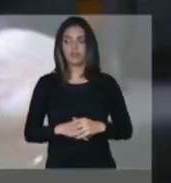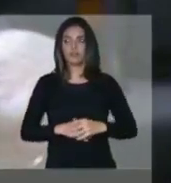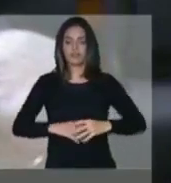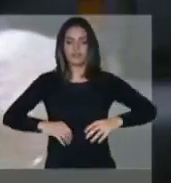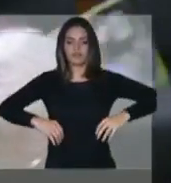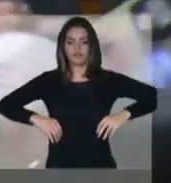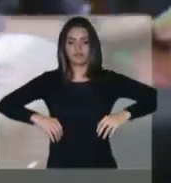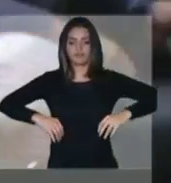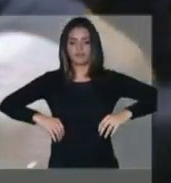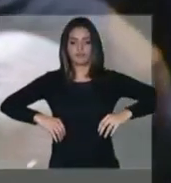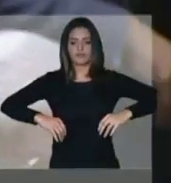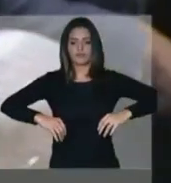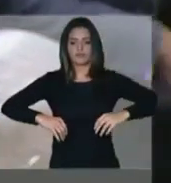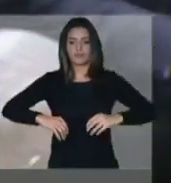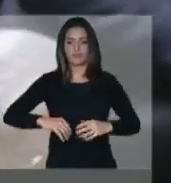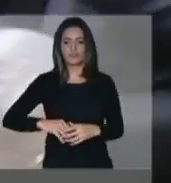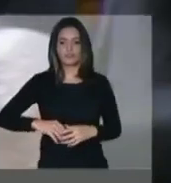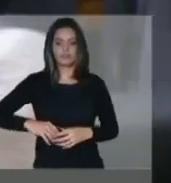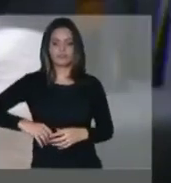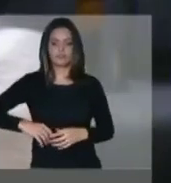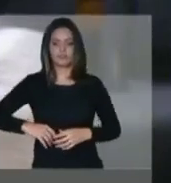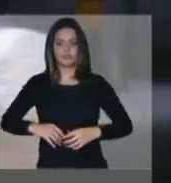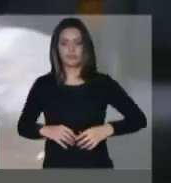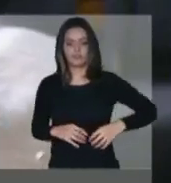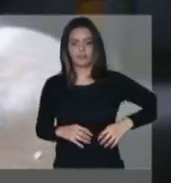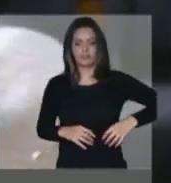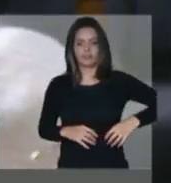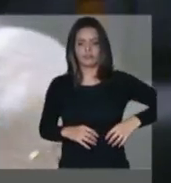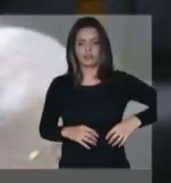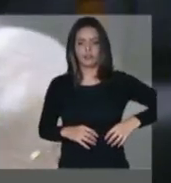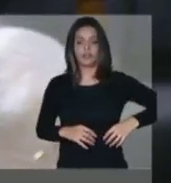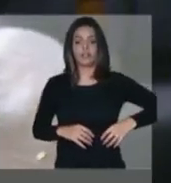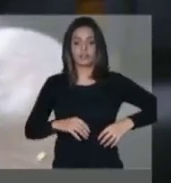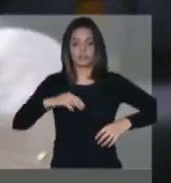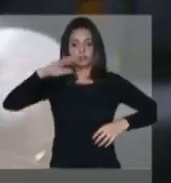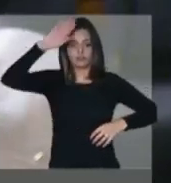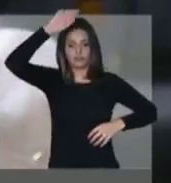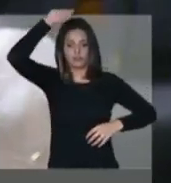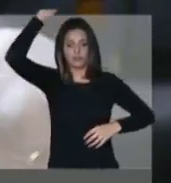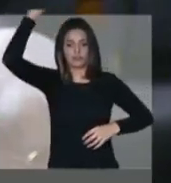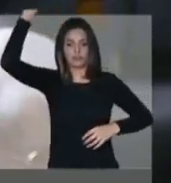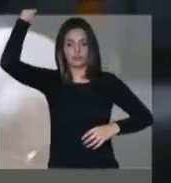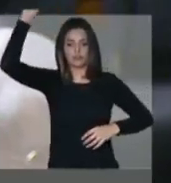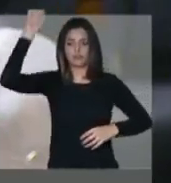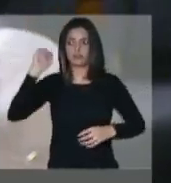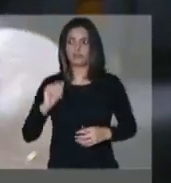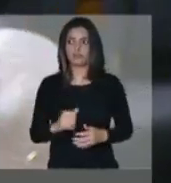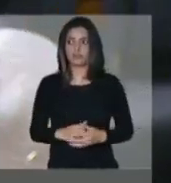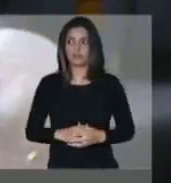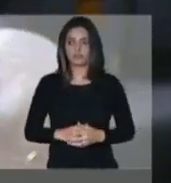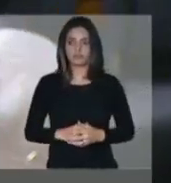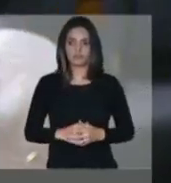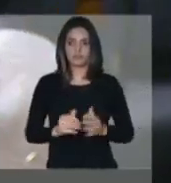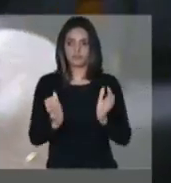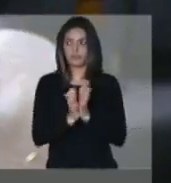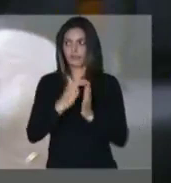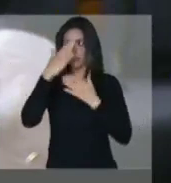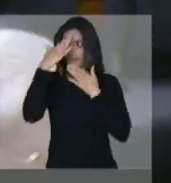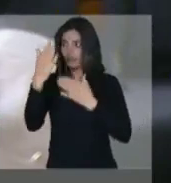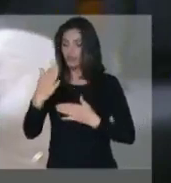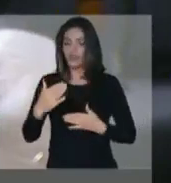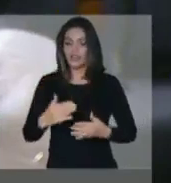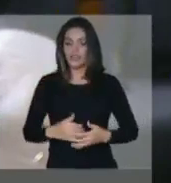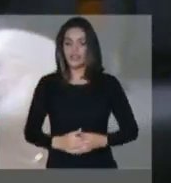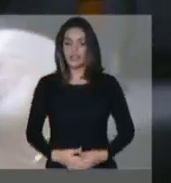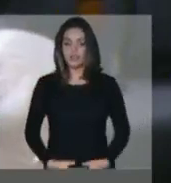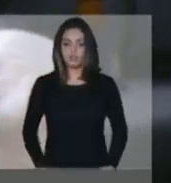semana no sertão do estado de Pernambuco. E as nossas primeiras palavras aqui são de agradecimento pelos